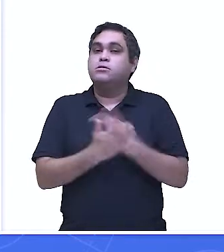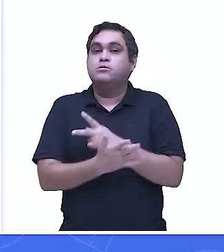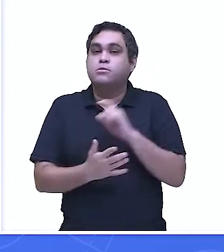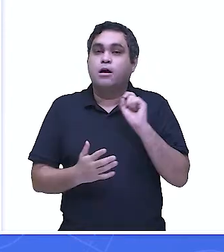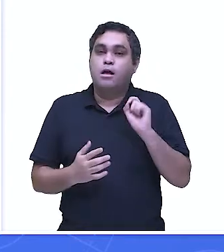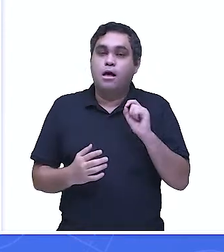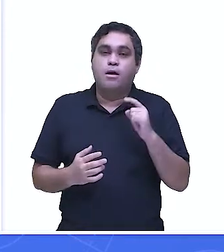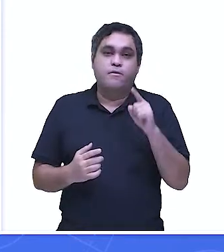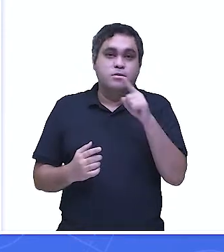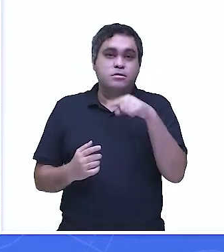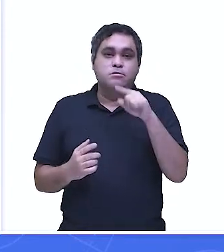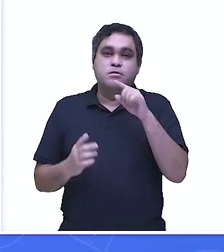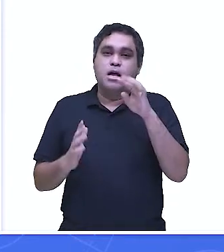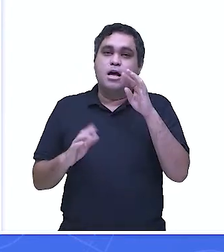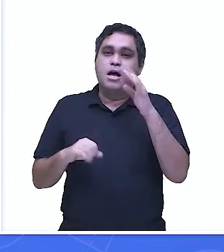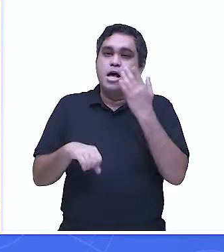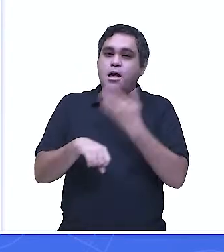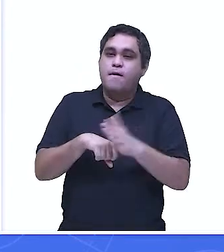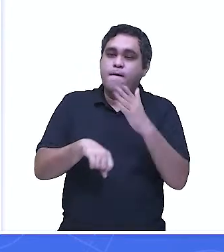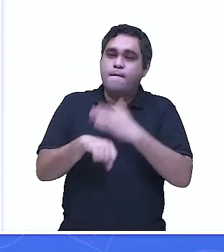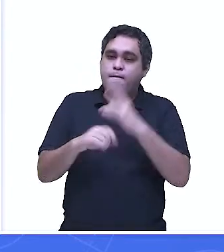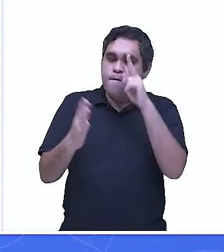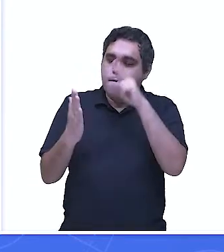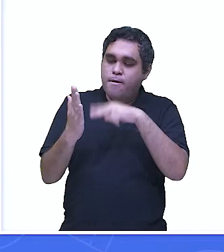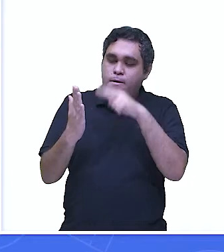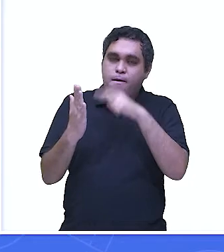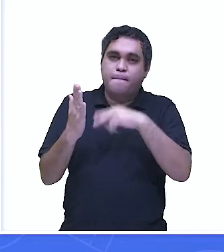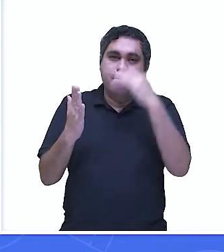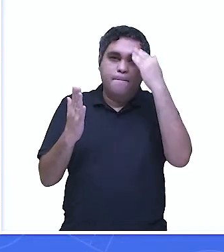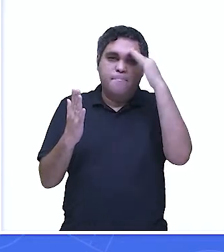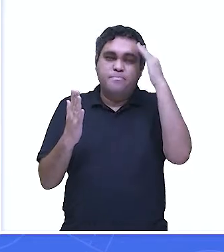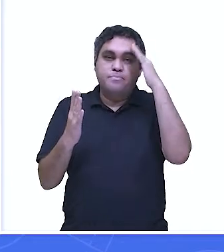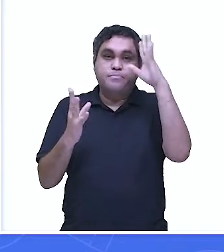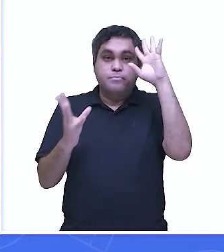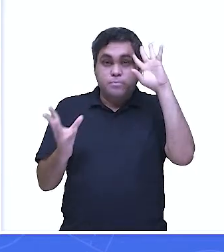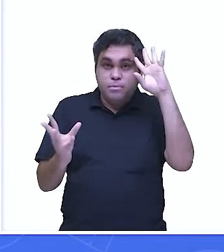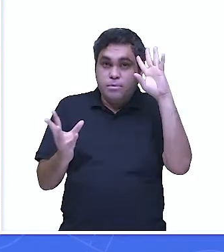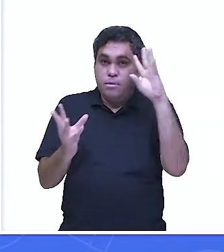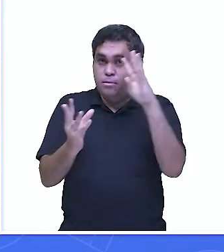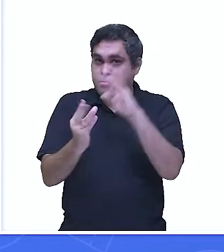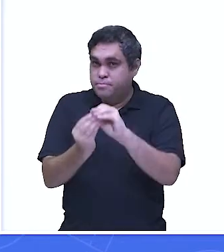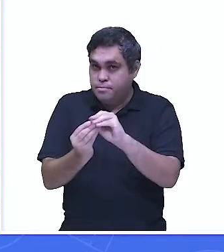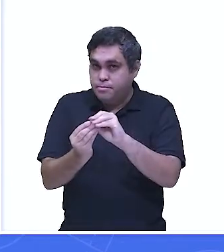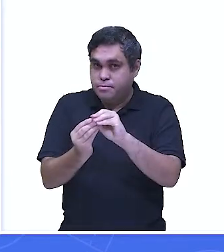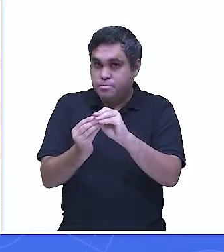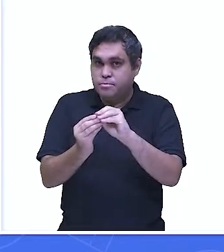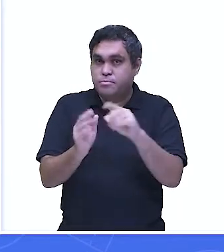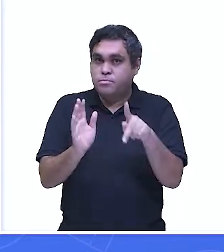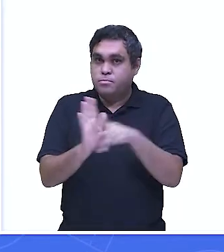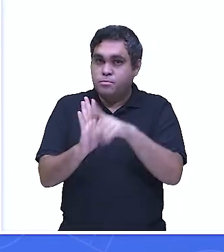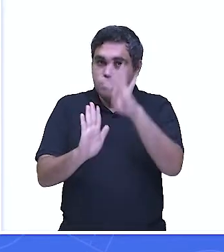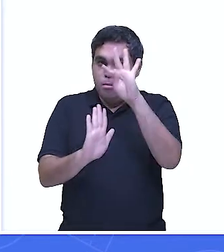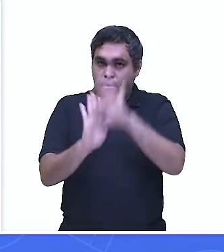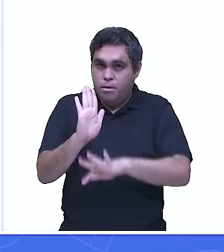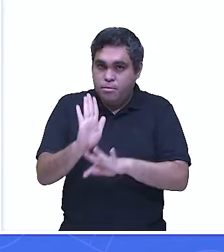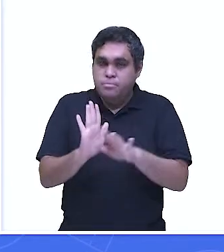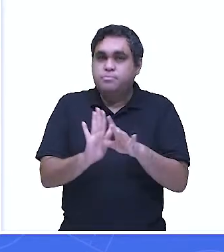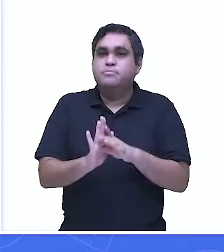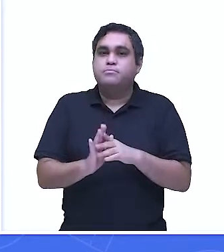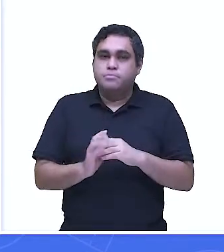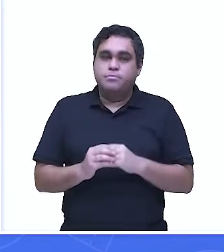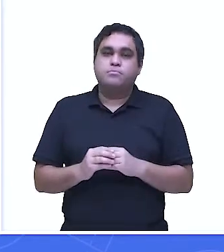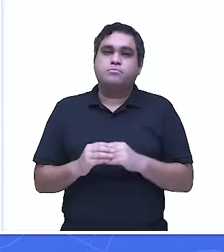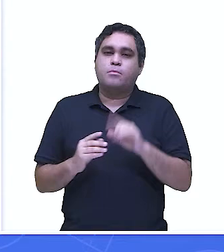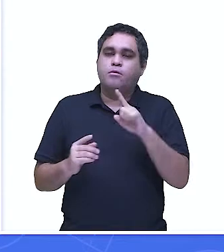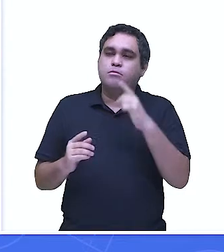as técnicas de leitura para fazer a compreensão de textos. Para você conseguir compreender